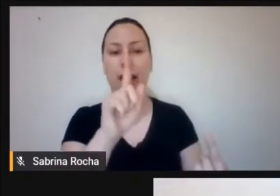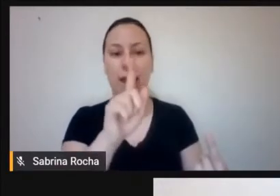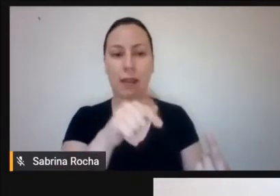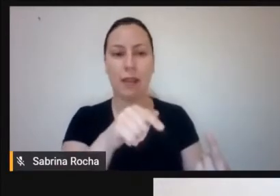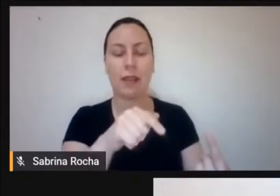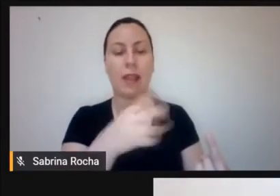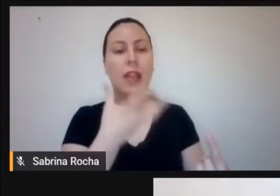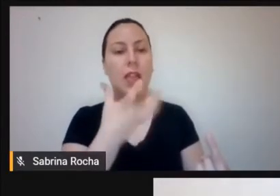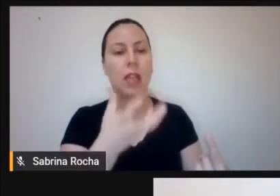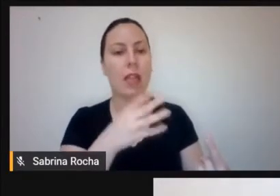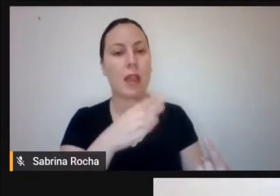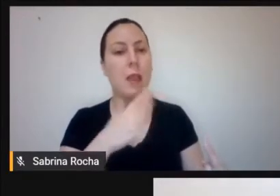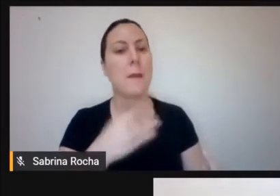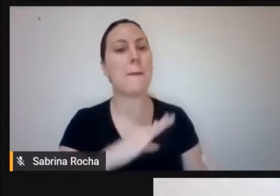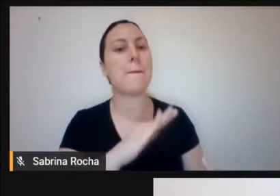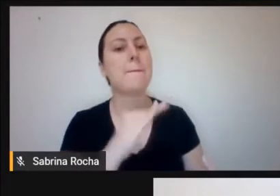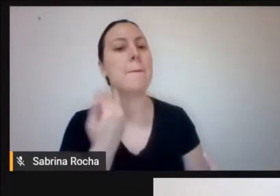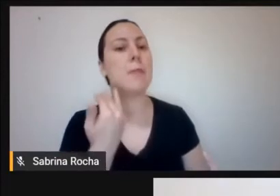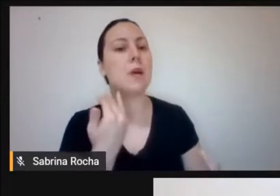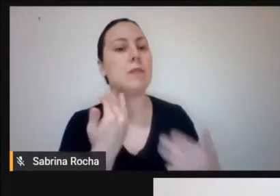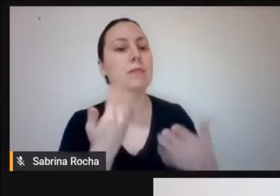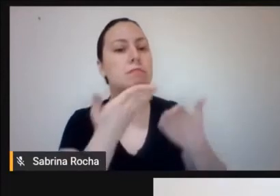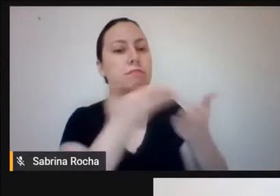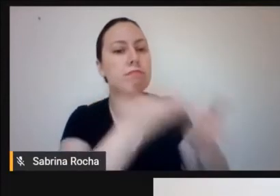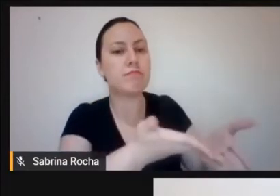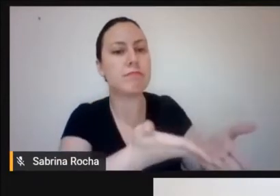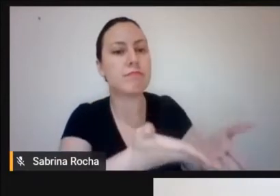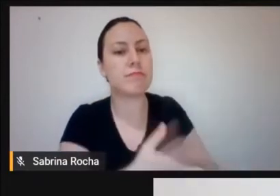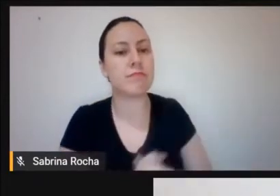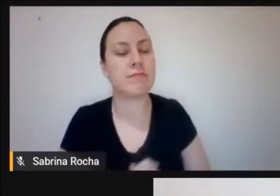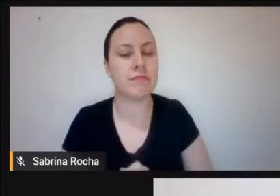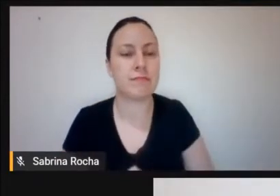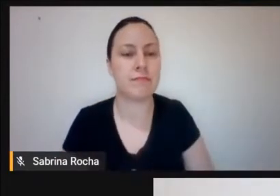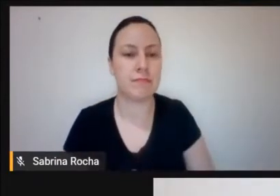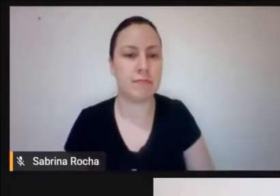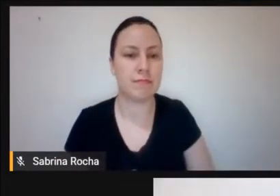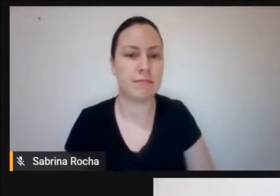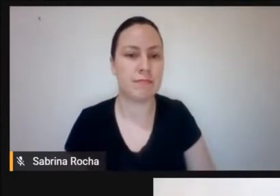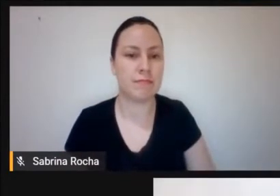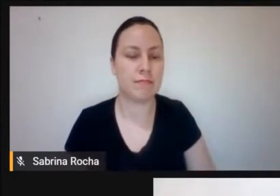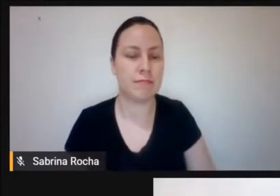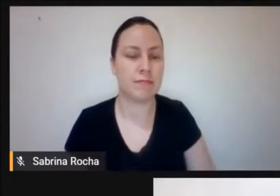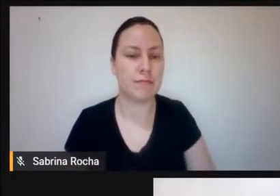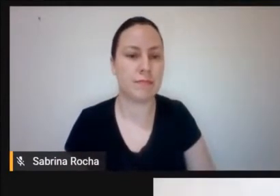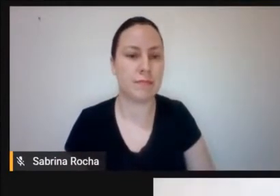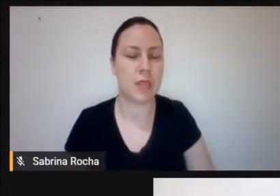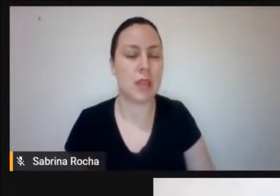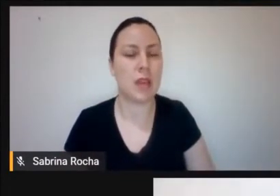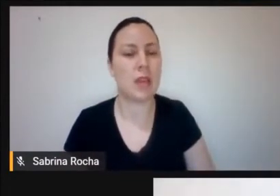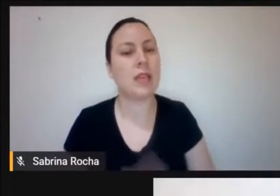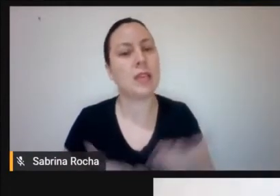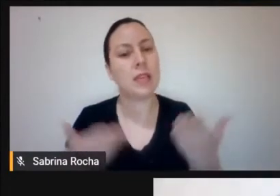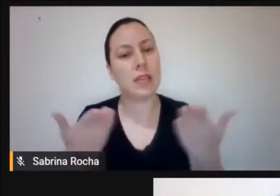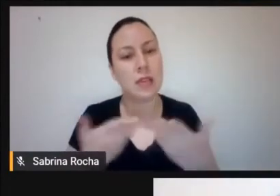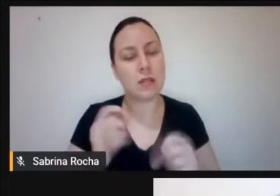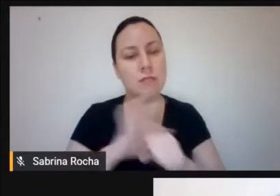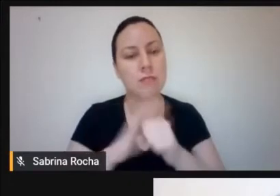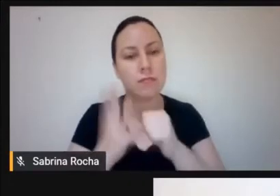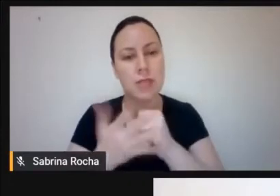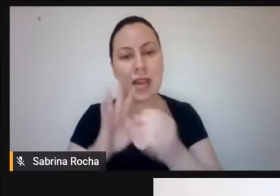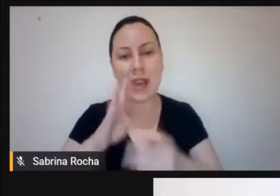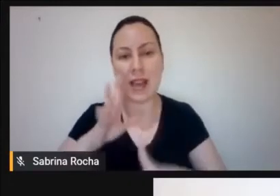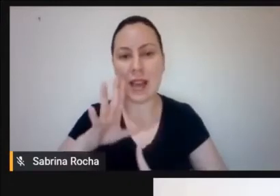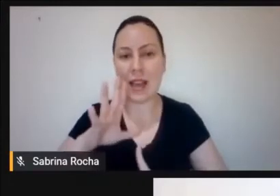está afirmando a morte ao invés de afirmar a vida. E nesse tempo de pandemia, a arte tem exercido uma